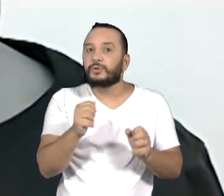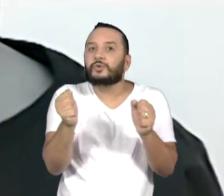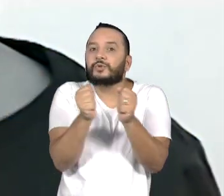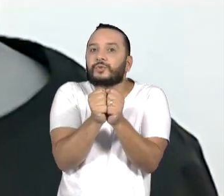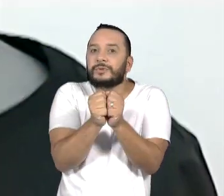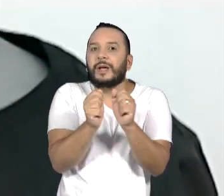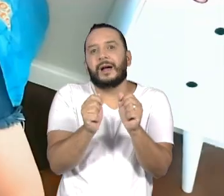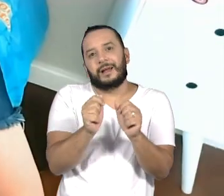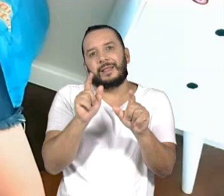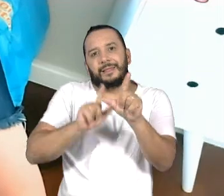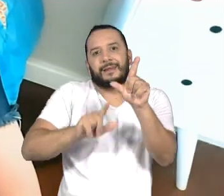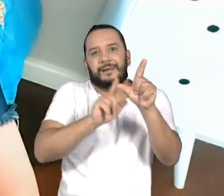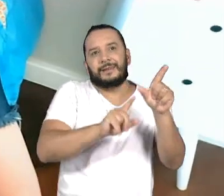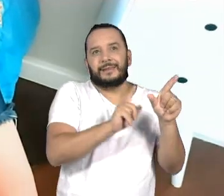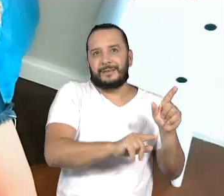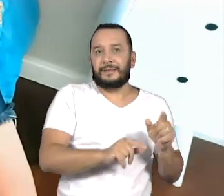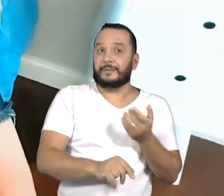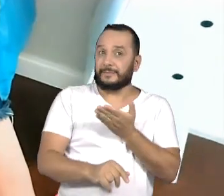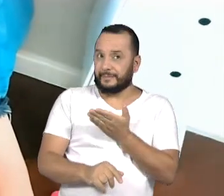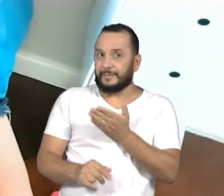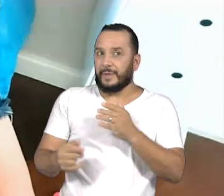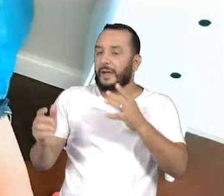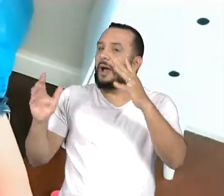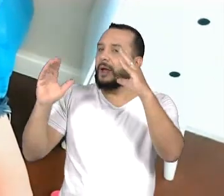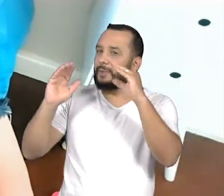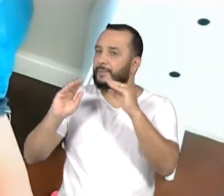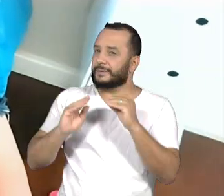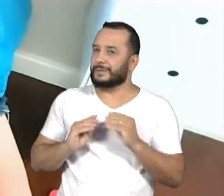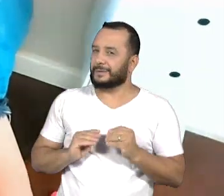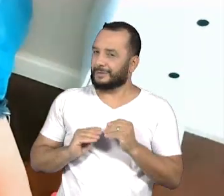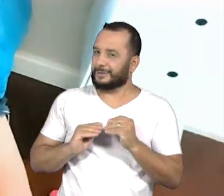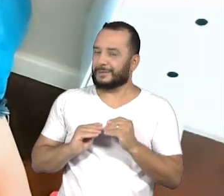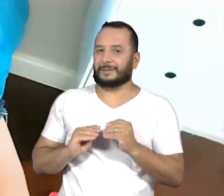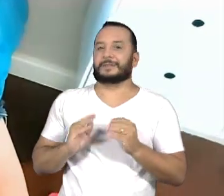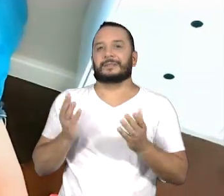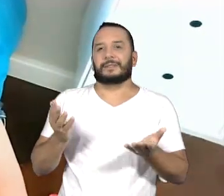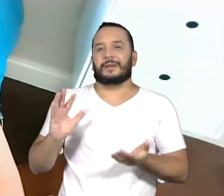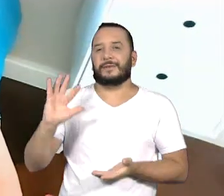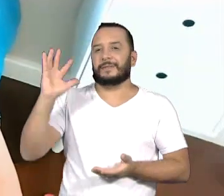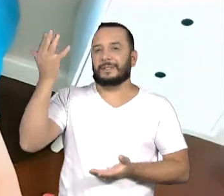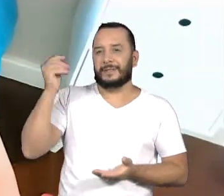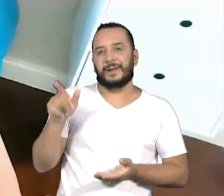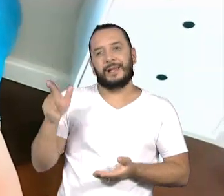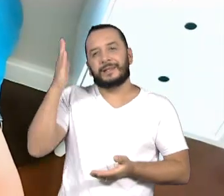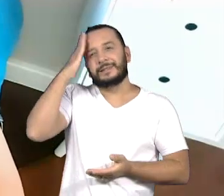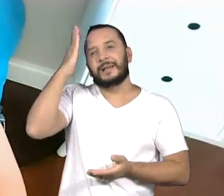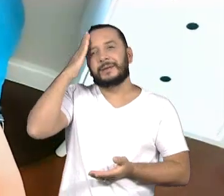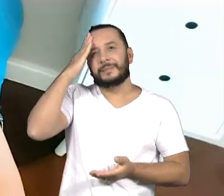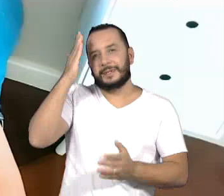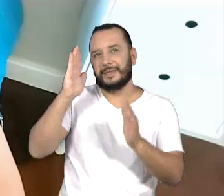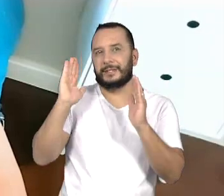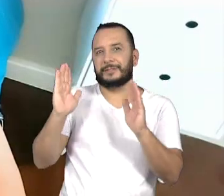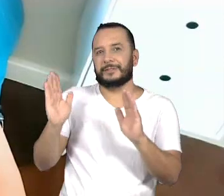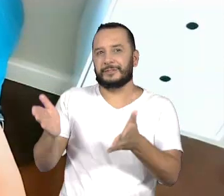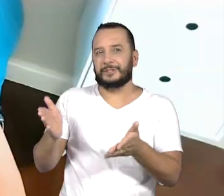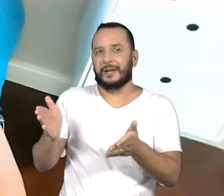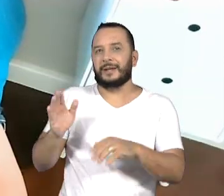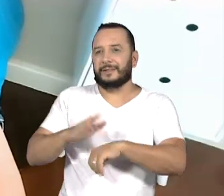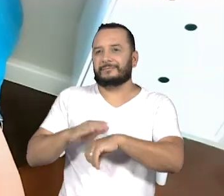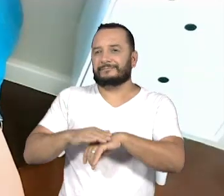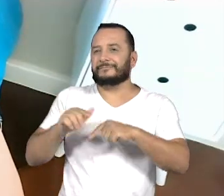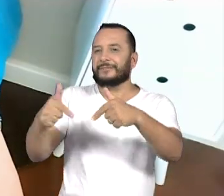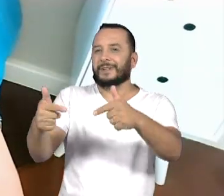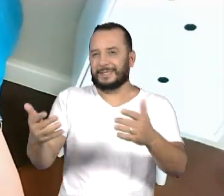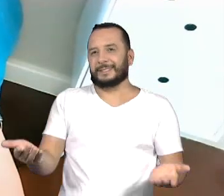letrinhas então anoiteceu e de repente ela sabia exatamente o que tinha que